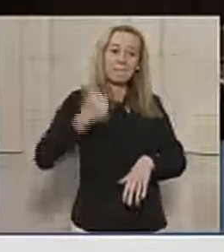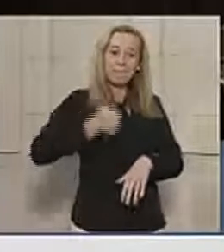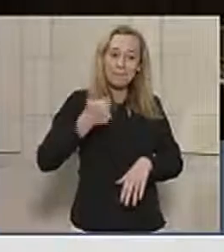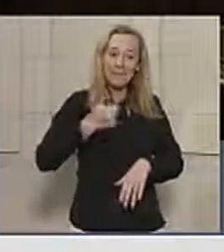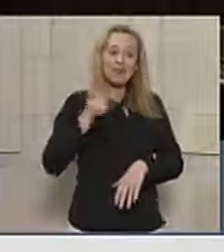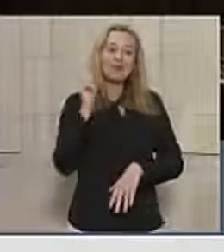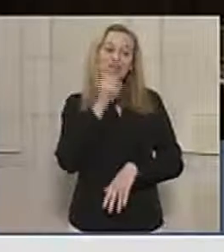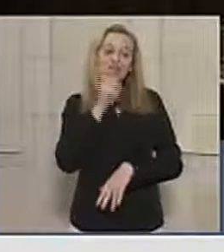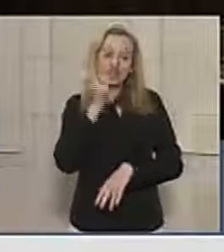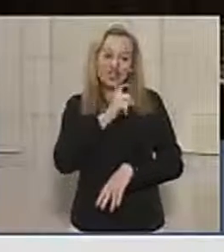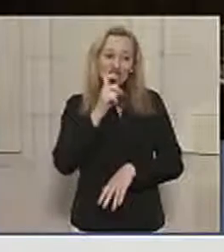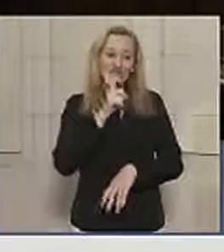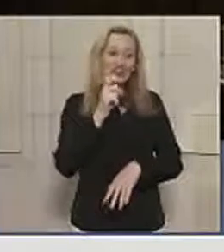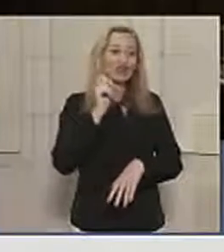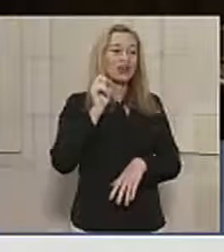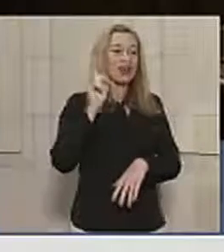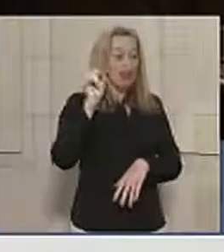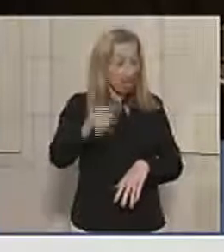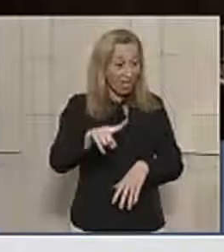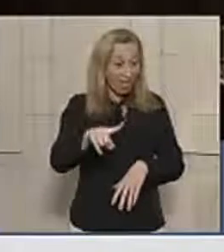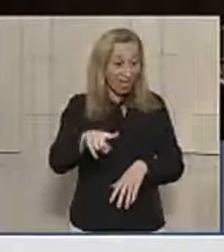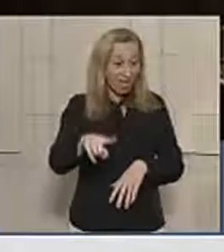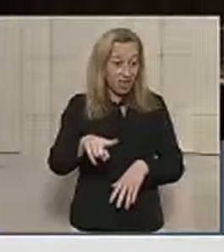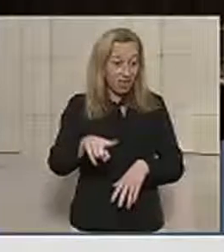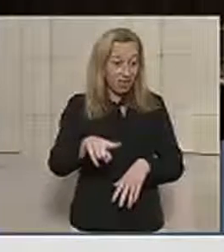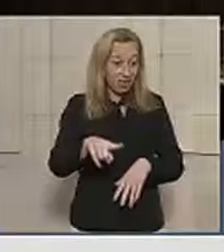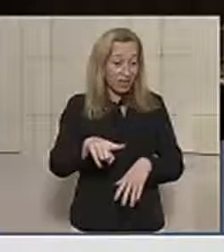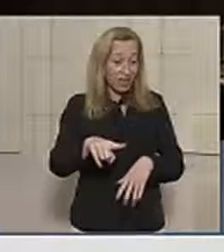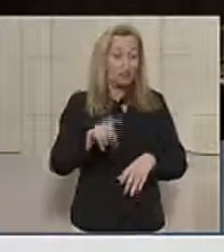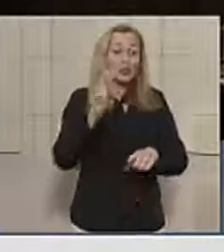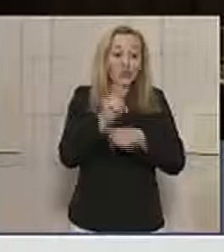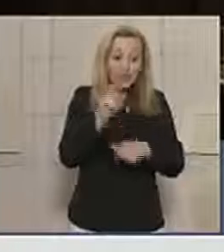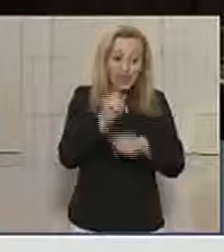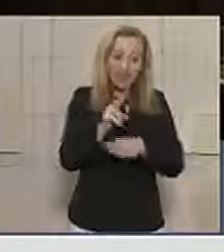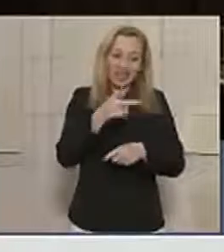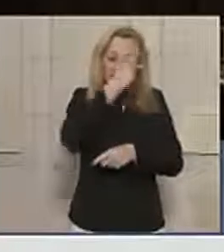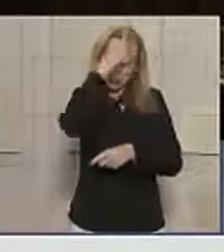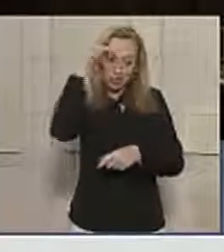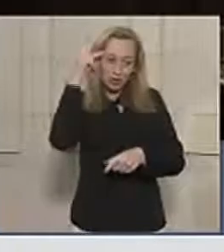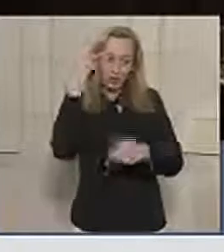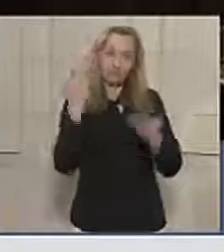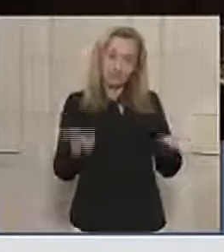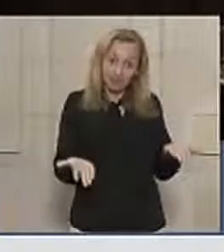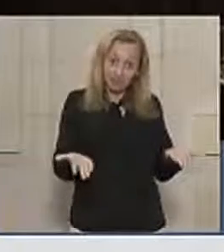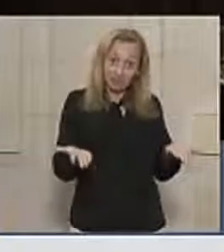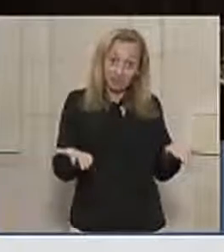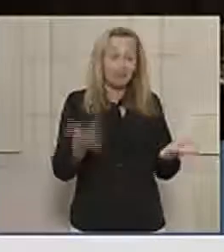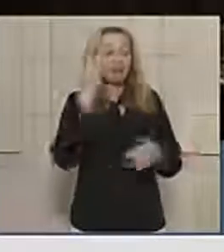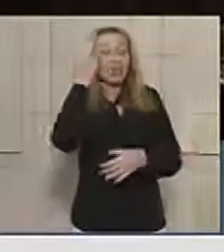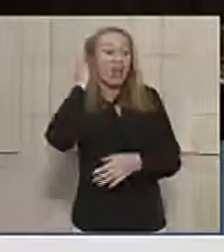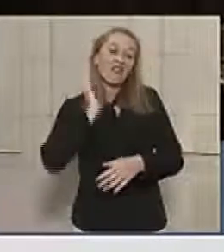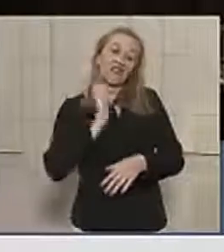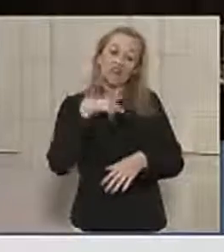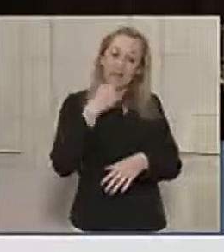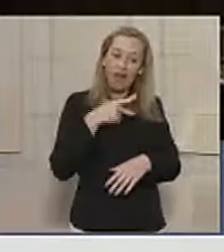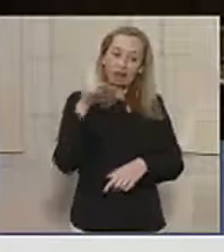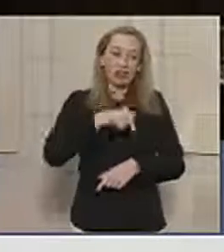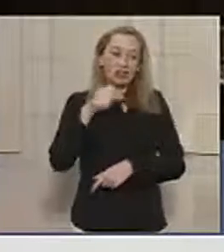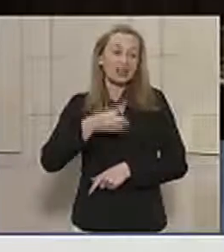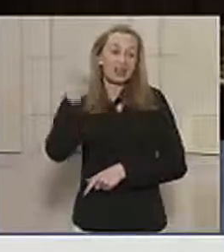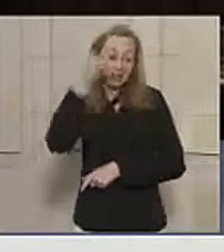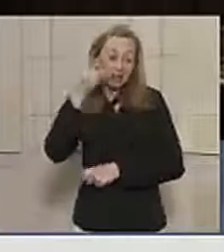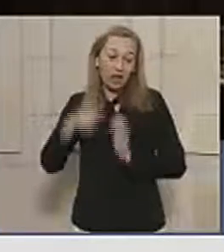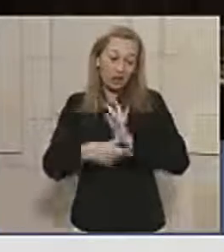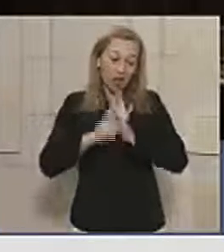ser destacada é aquela de cuidar de pessoas. Foi dito aqui, pela deputada que me